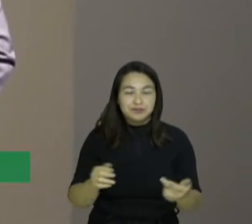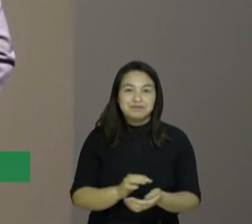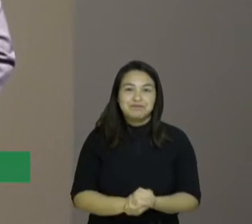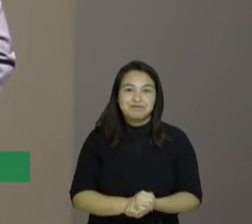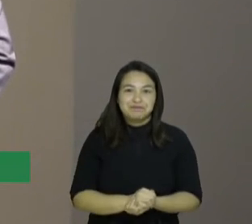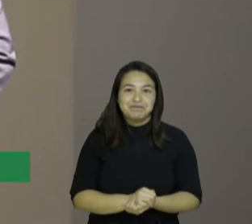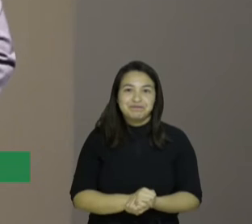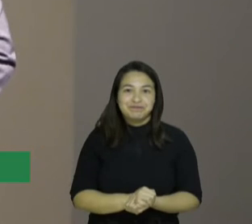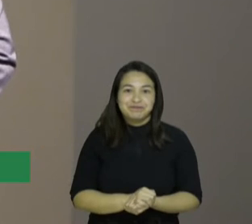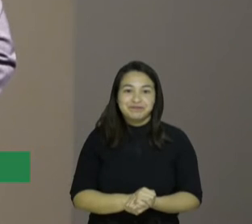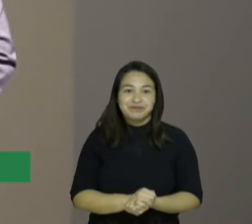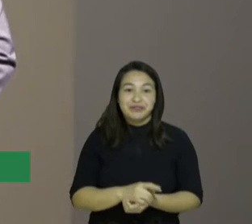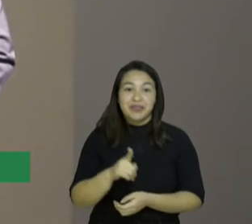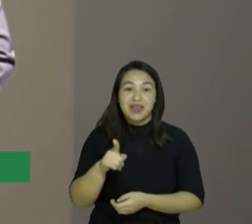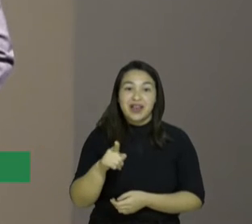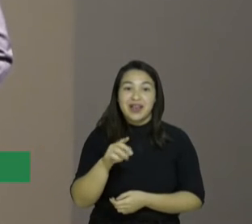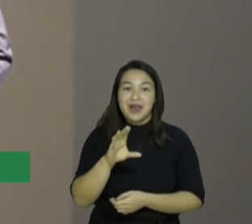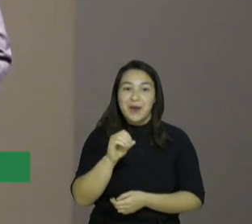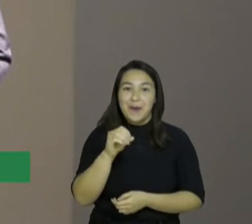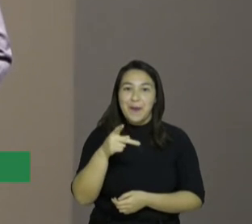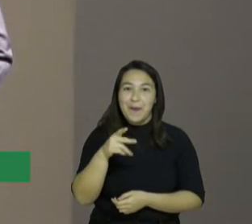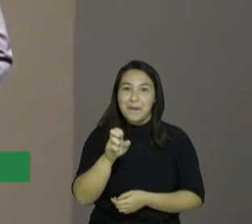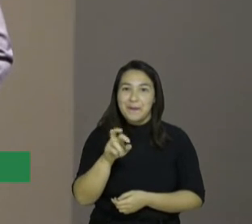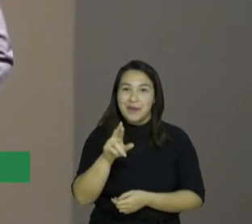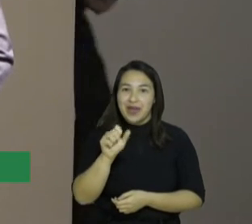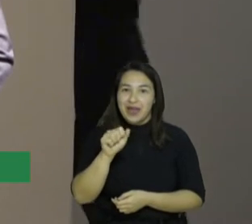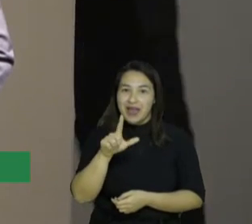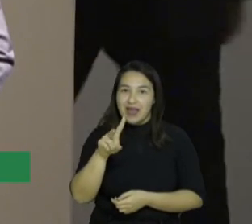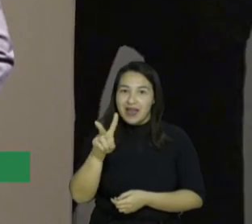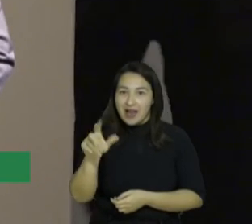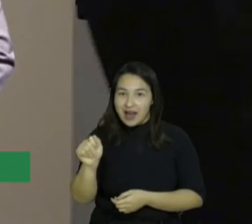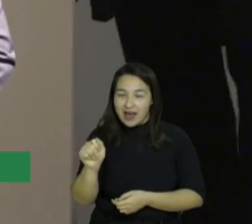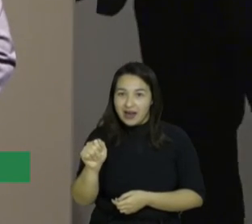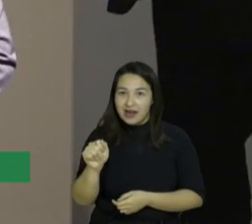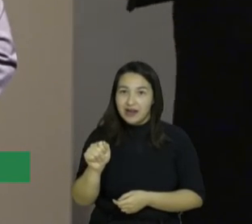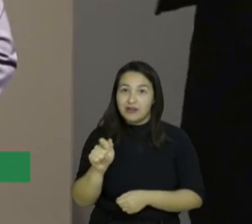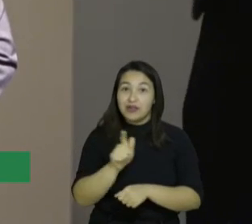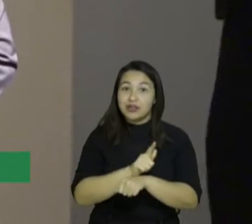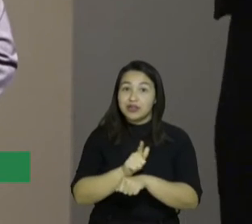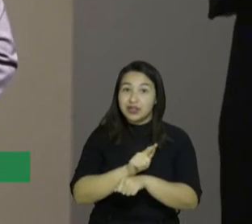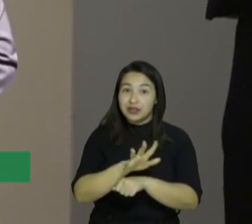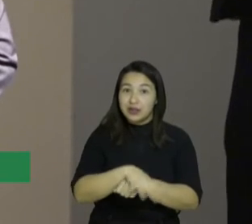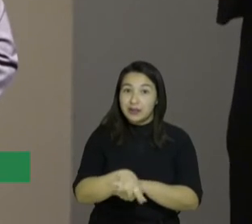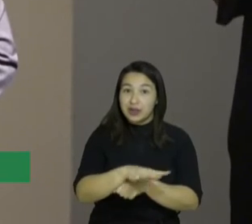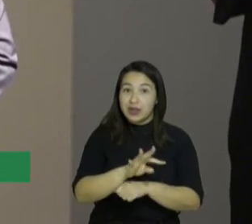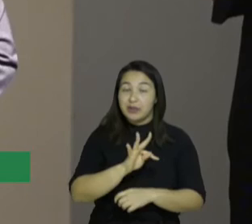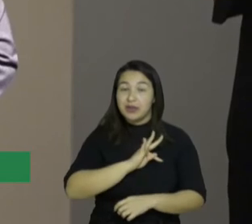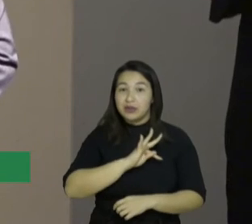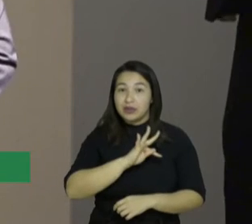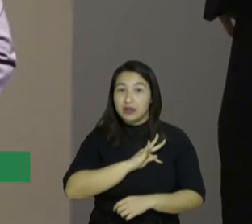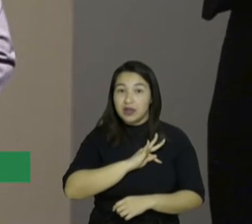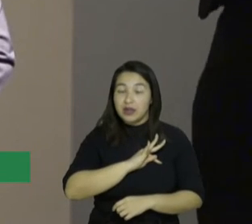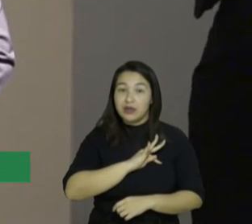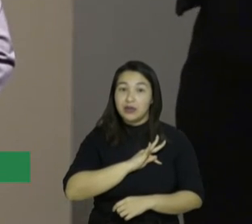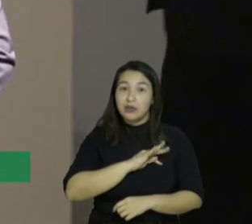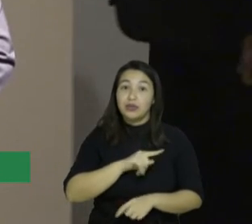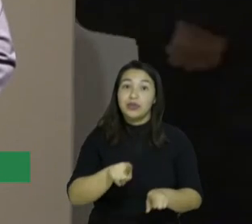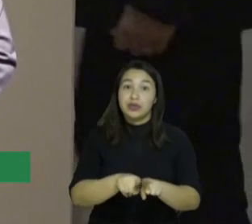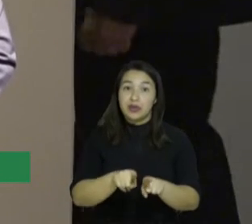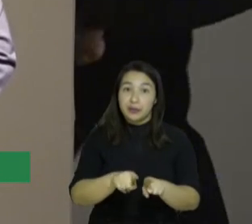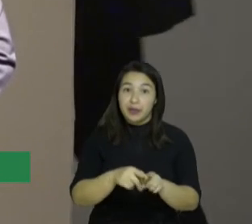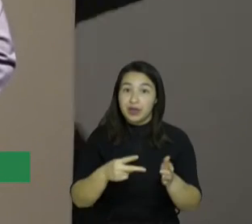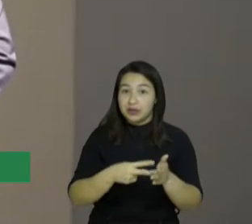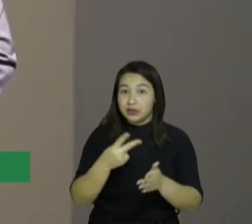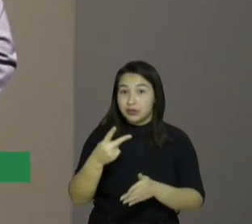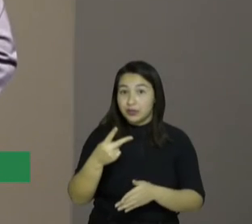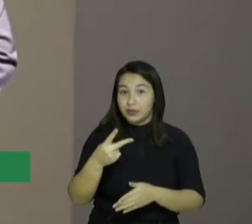Alfa a Cooper Alfa em Chapecó foi gerente do departamento técnico membro do Conselho de administração e segundo